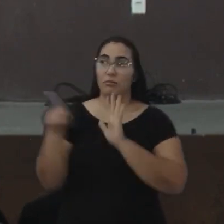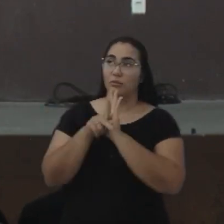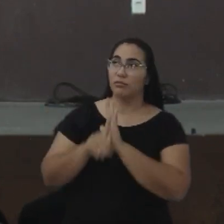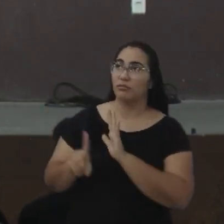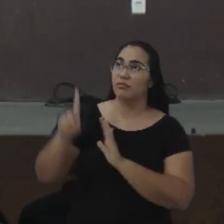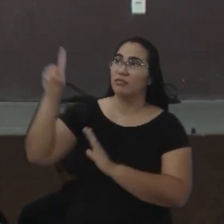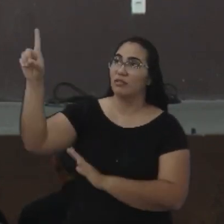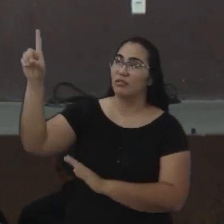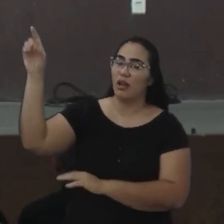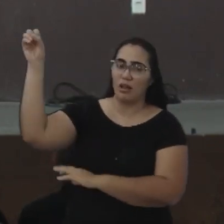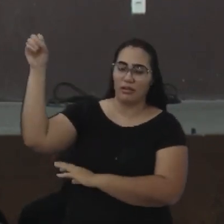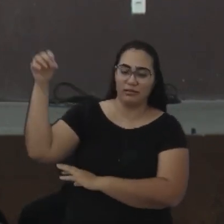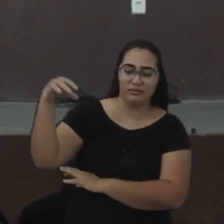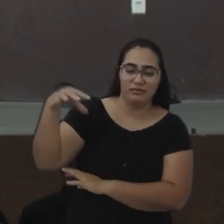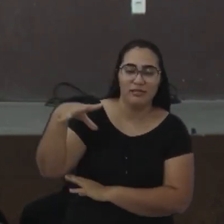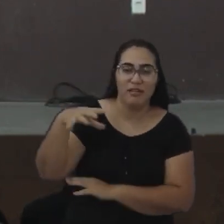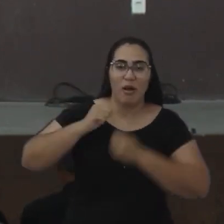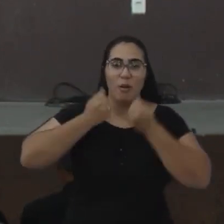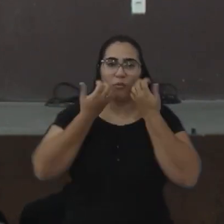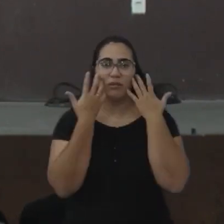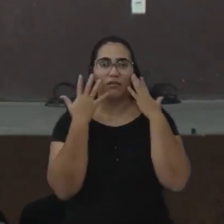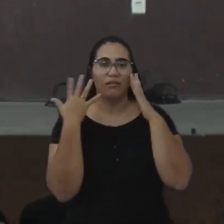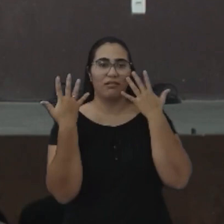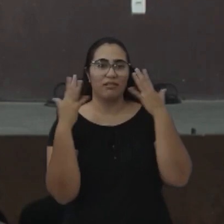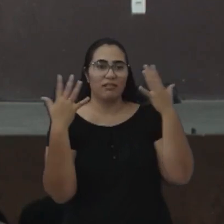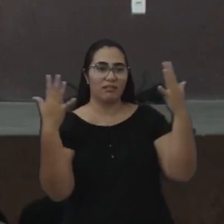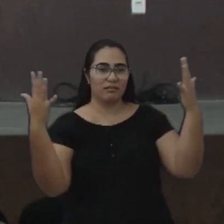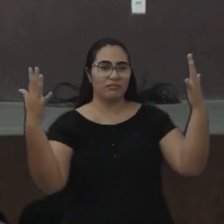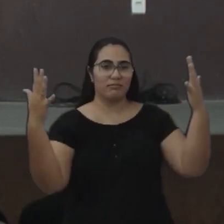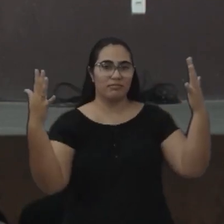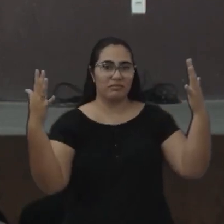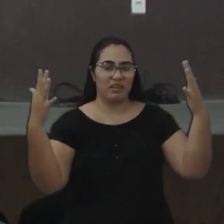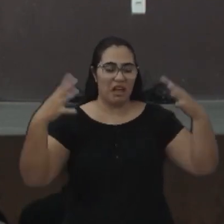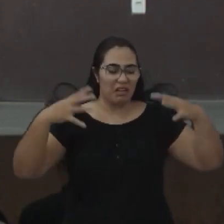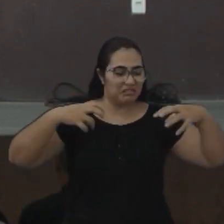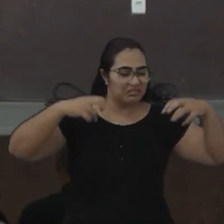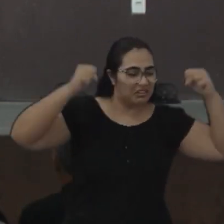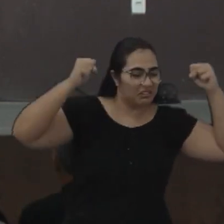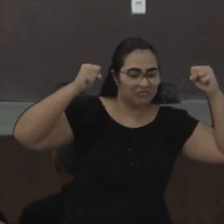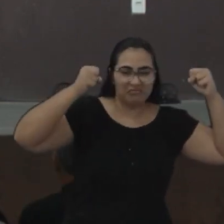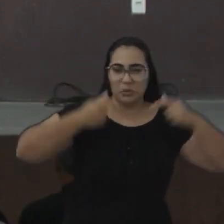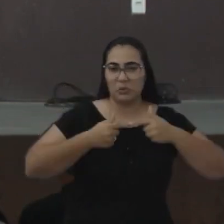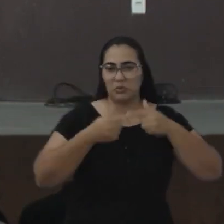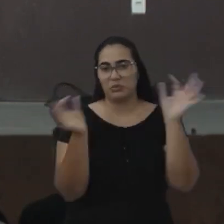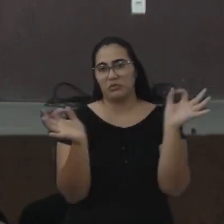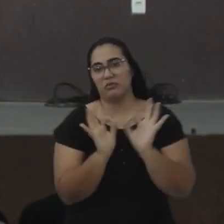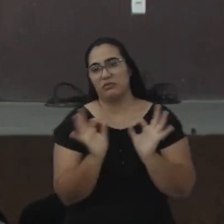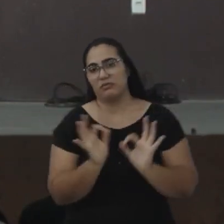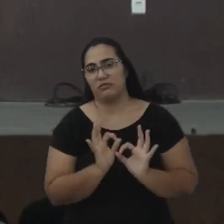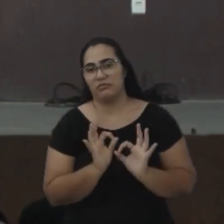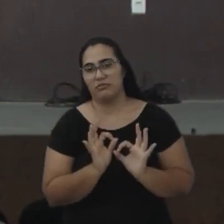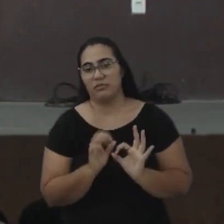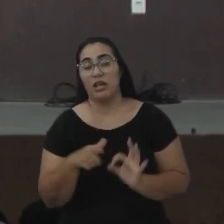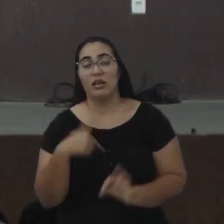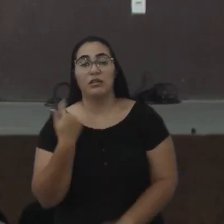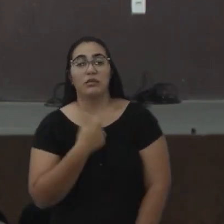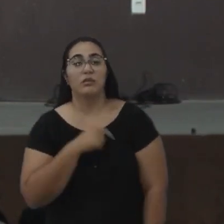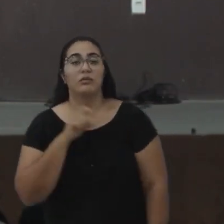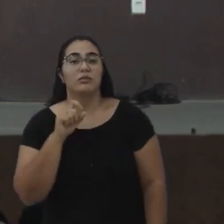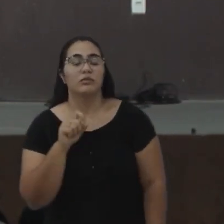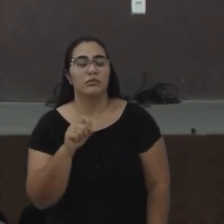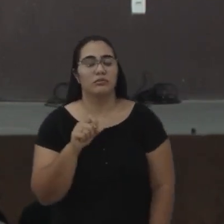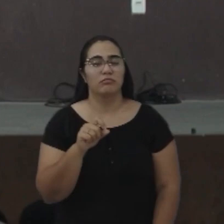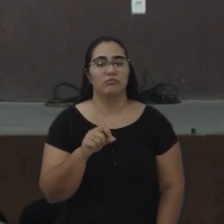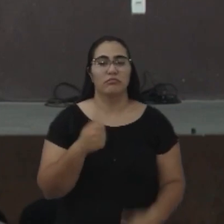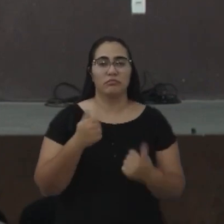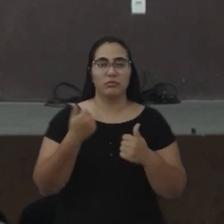luz dos homens. A luz resplandece nas trevas, e as trevas não prevalecem contra ela. Somos mensageiros